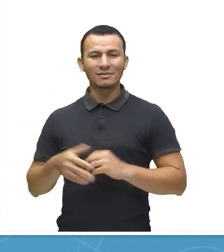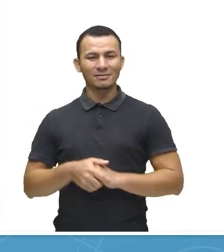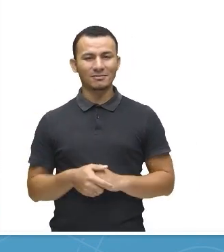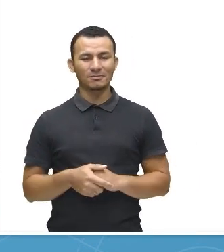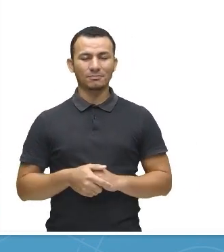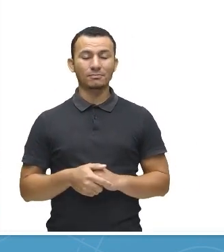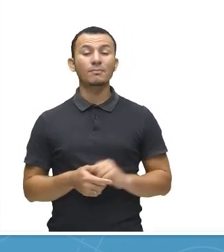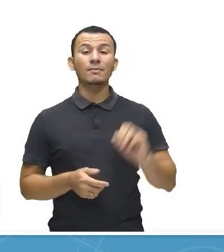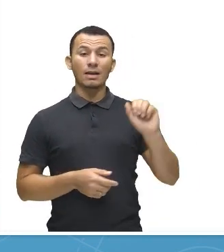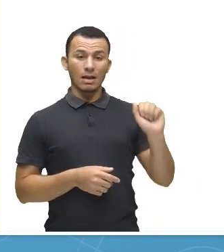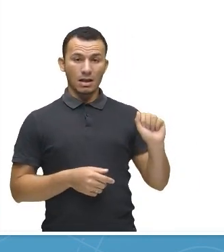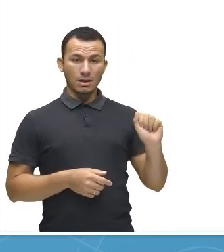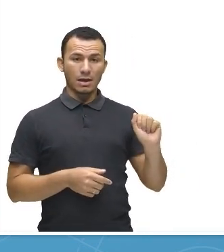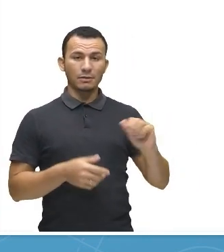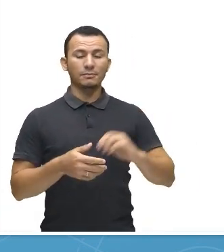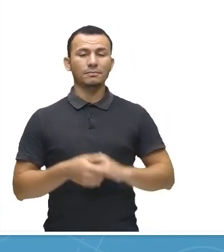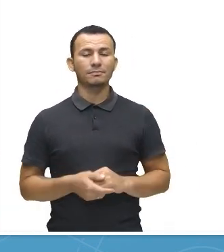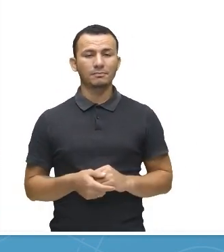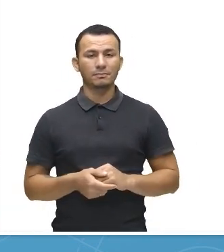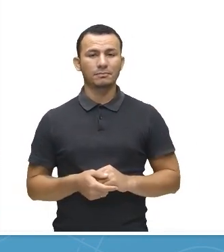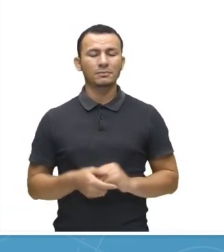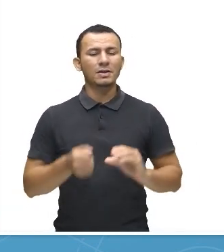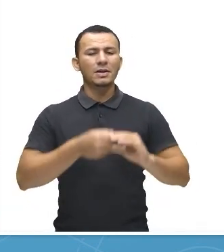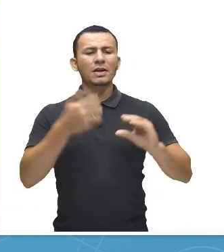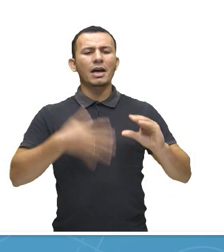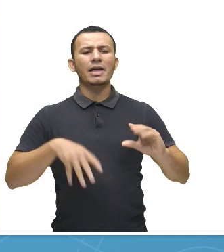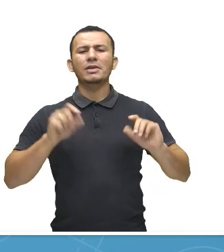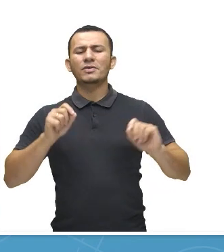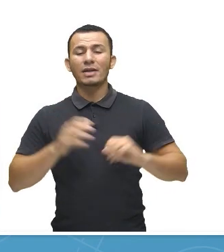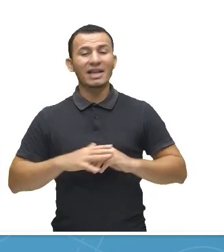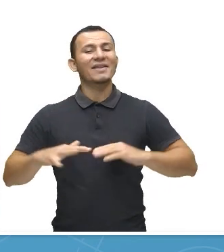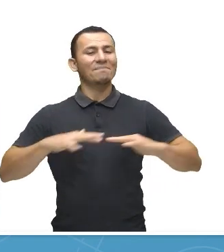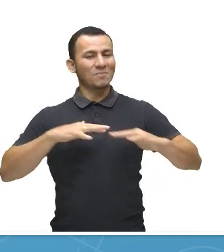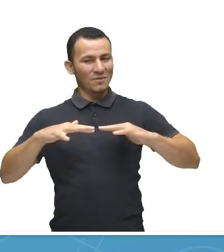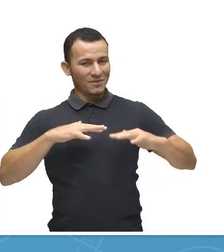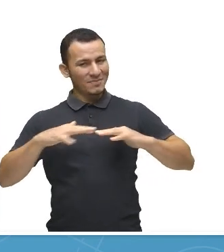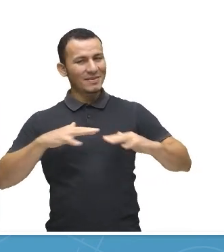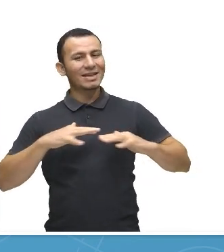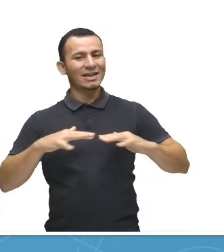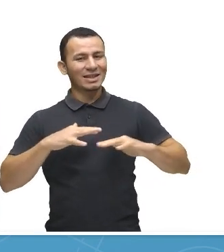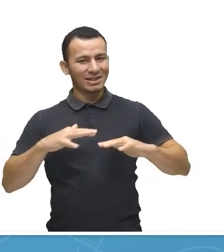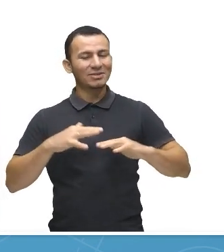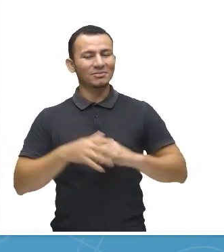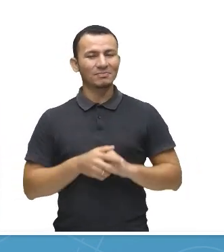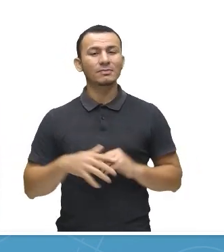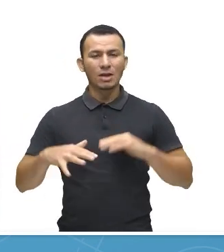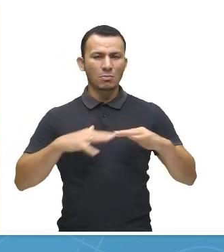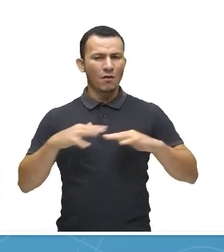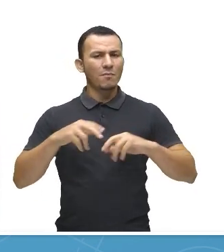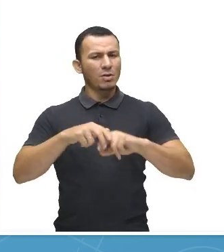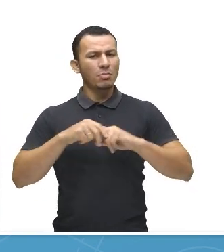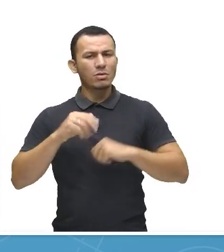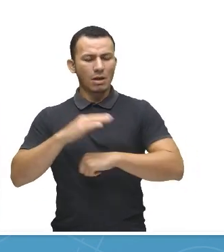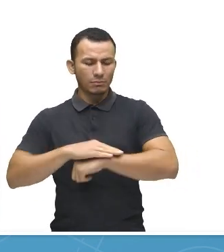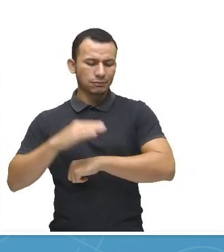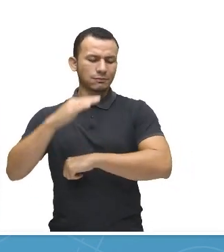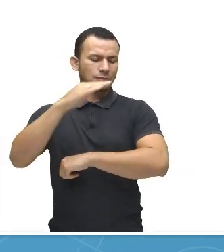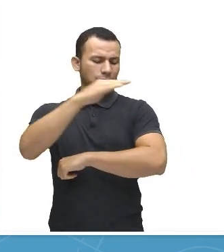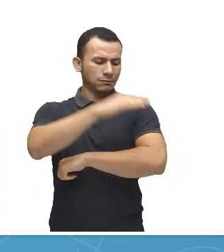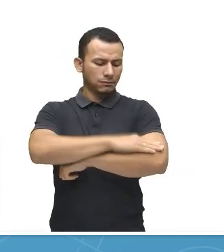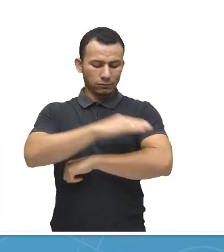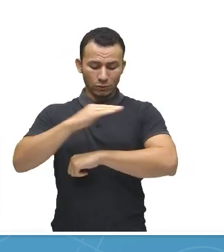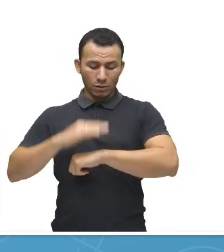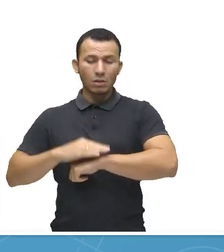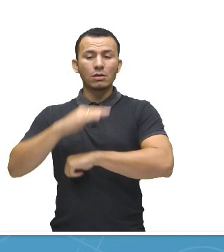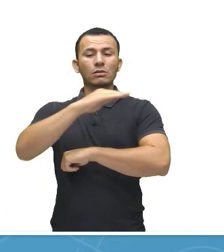resposta. Letra A é a característica de movimento, né? A gente viu aí que é uma característica de movimento dos